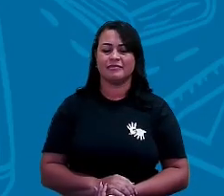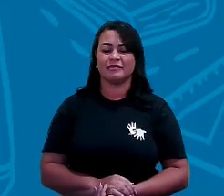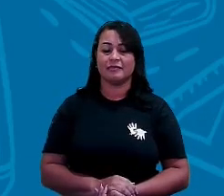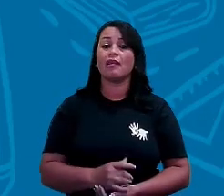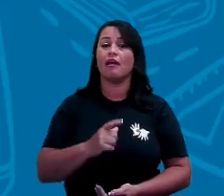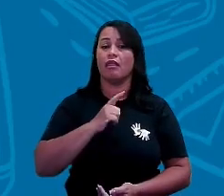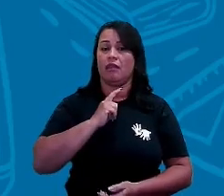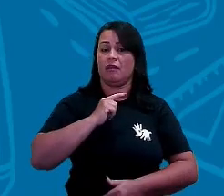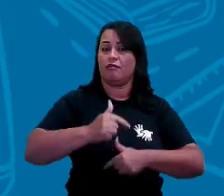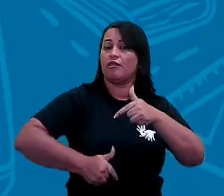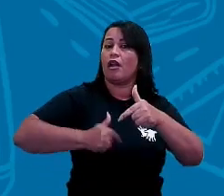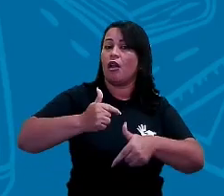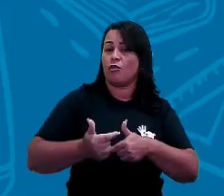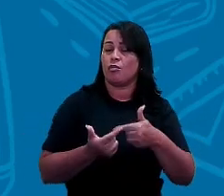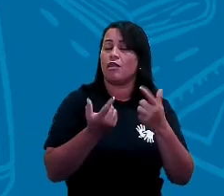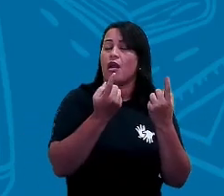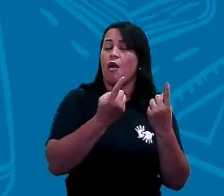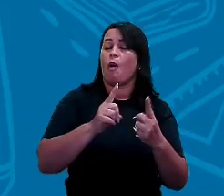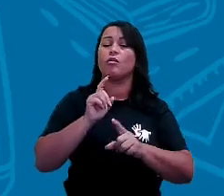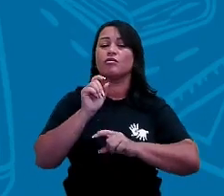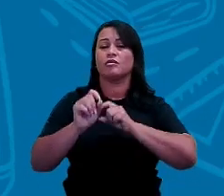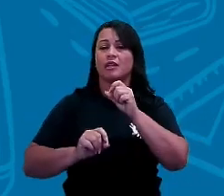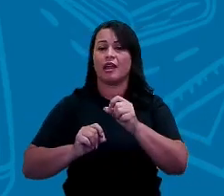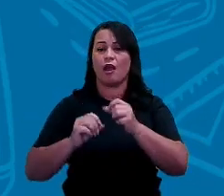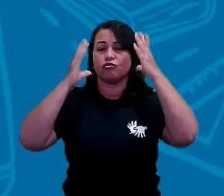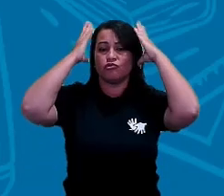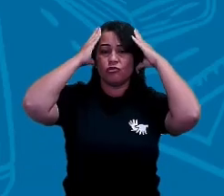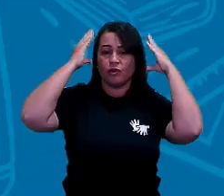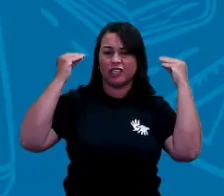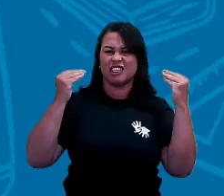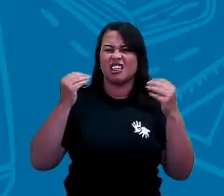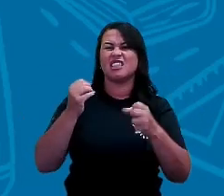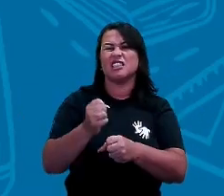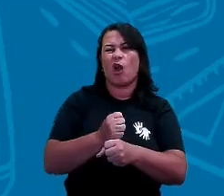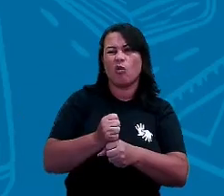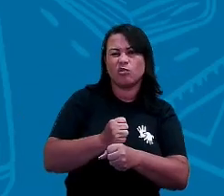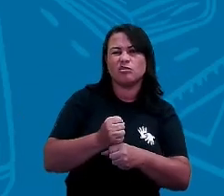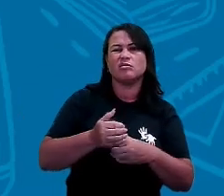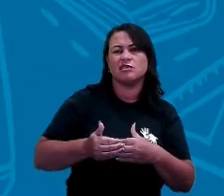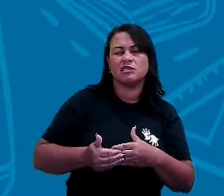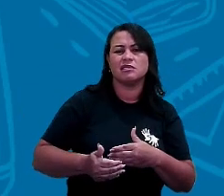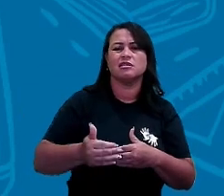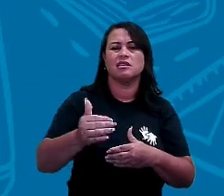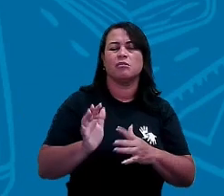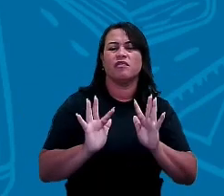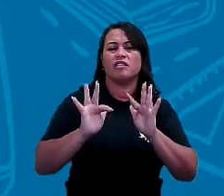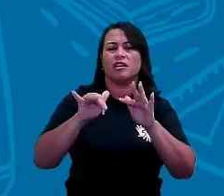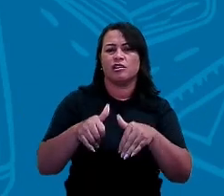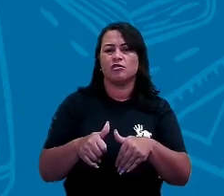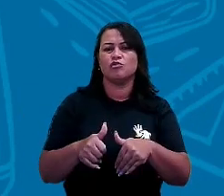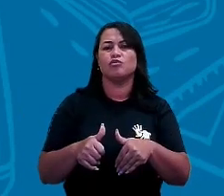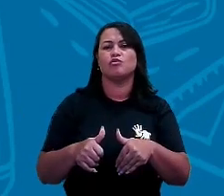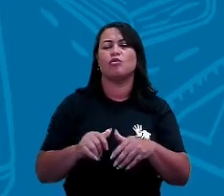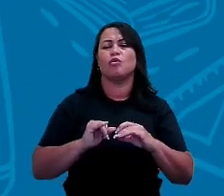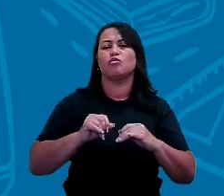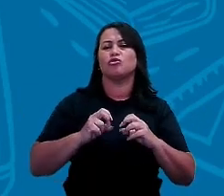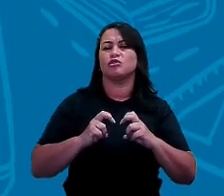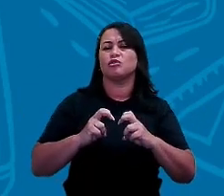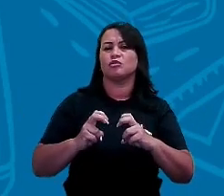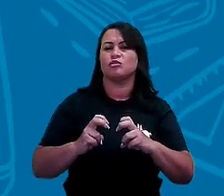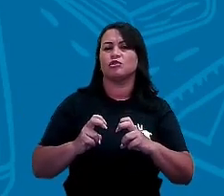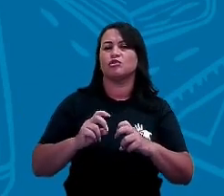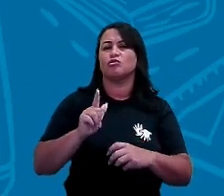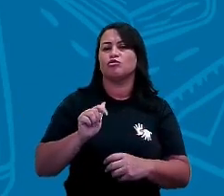A luta contra os holandeses durou ainda alguns anos, né? Terminando com a Batalha dos Montes Guararapes, onde foi